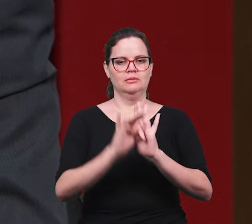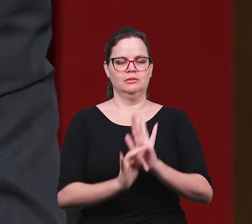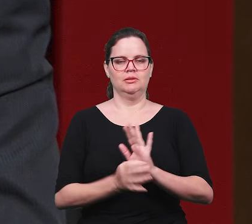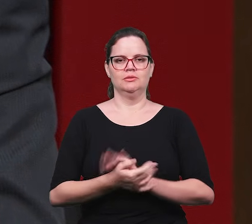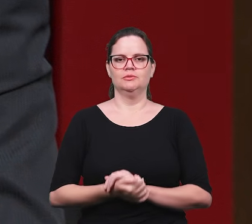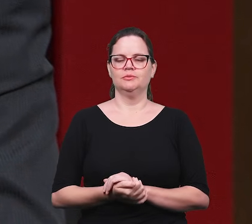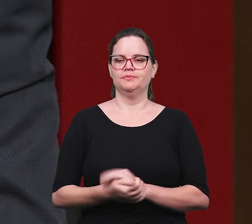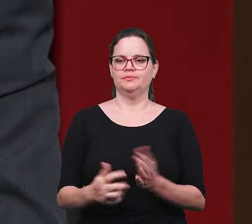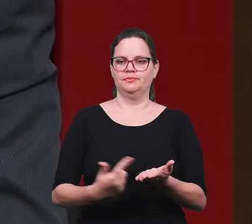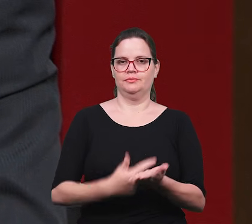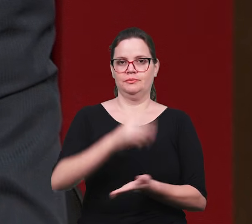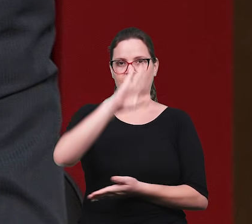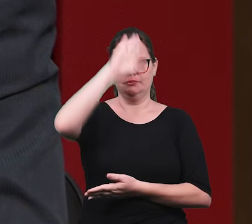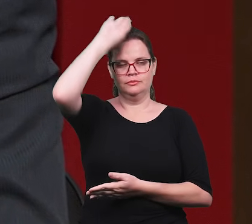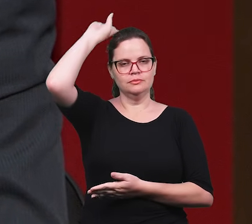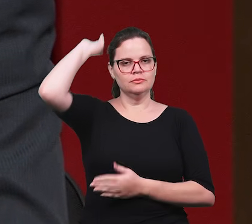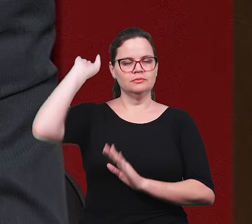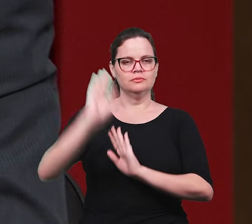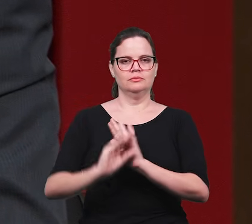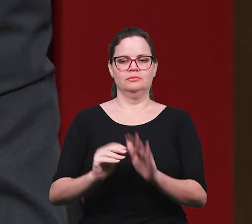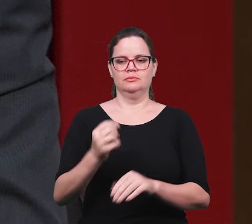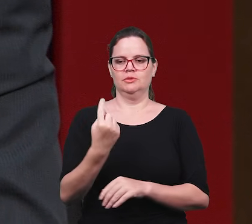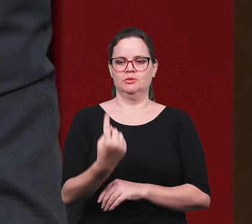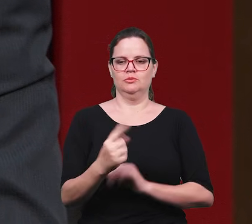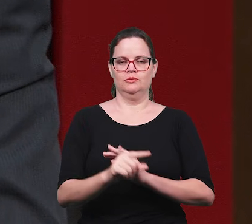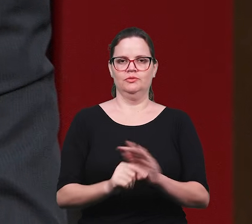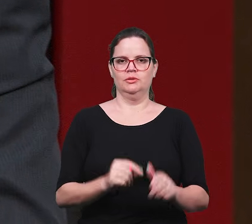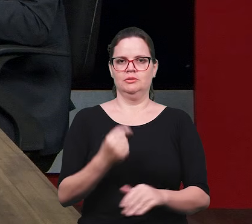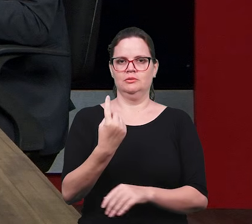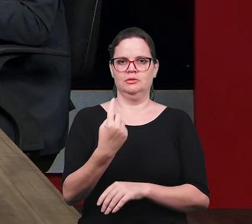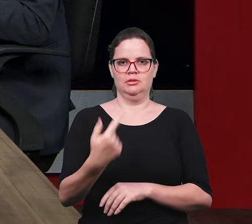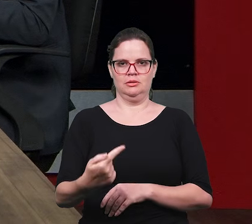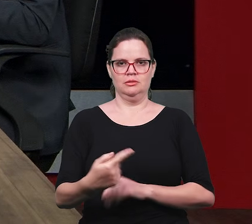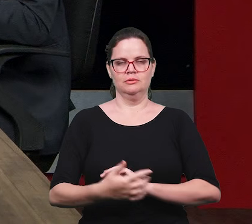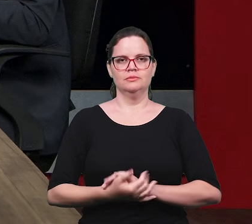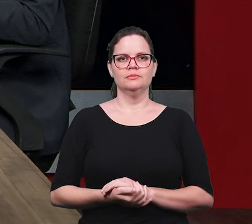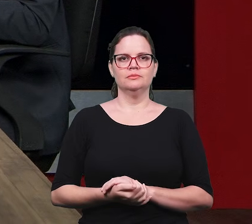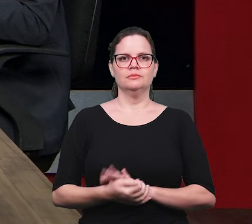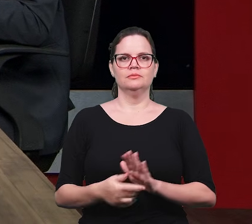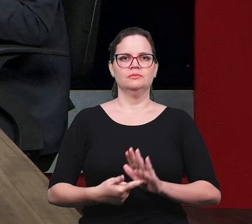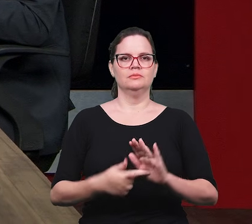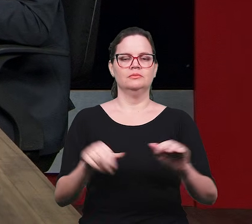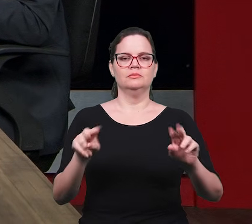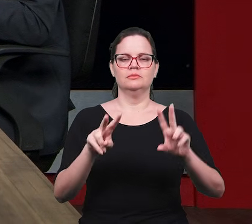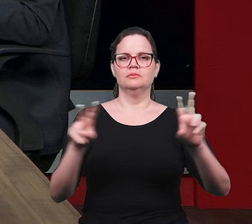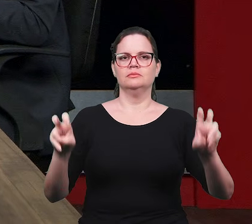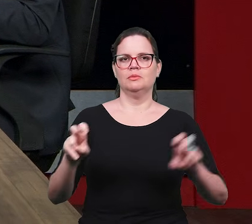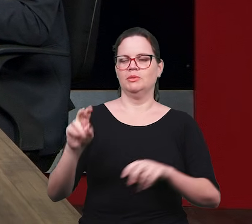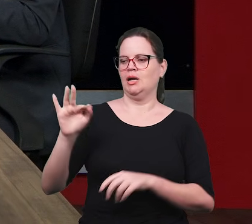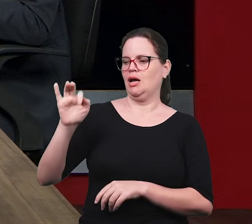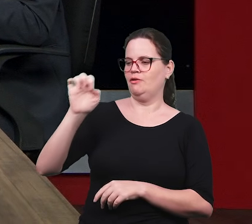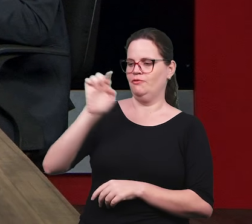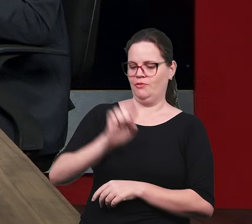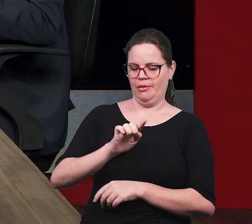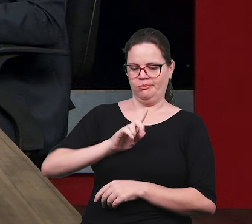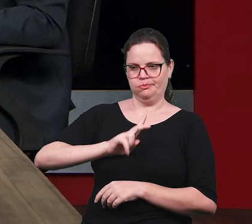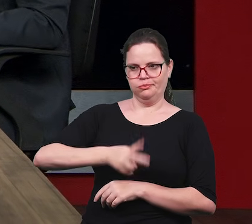que está em Romanos 1:17, para falarmos a respeito deste tema, fé que